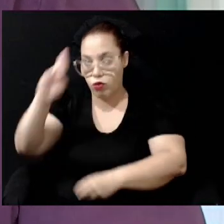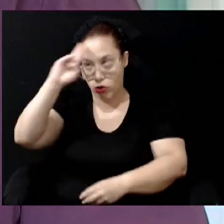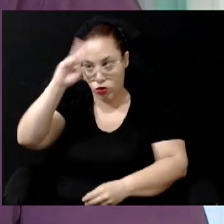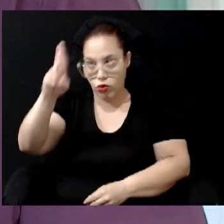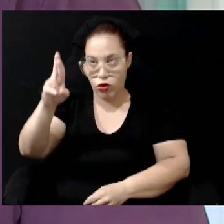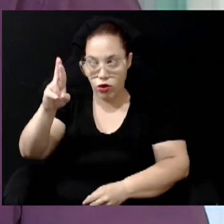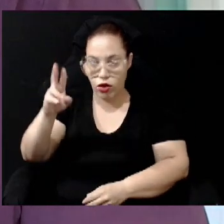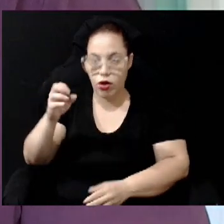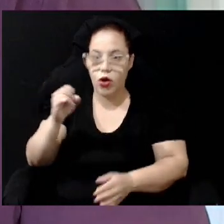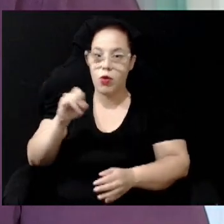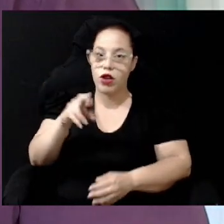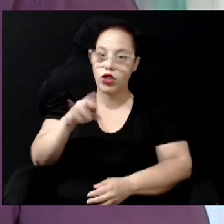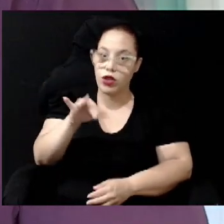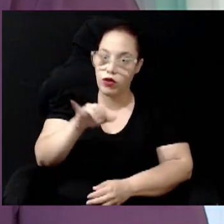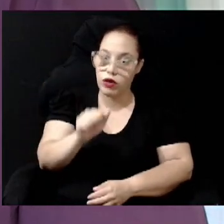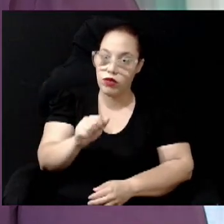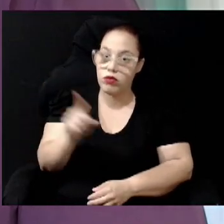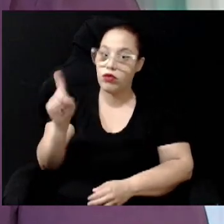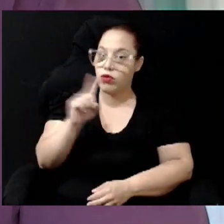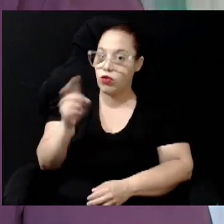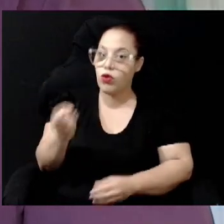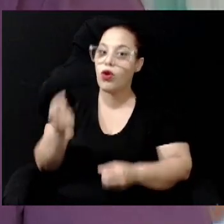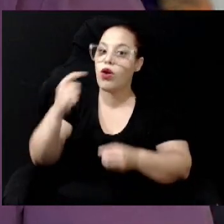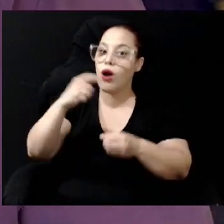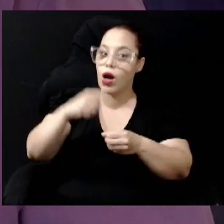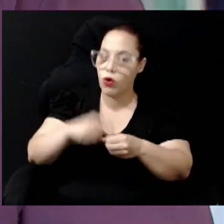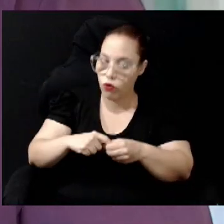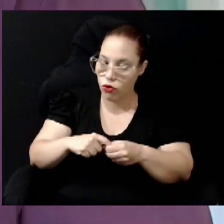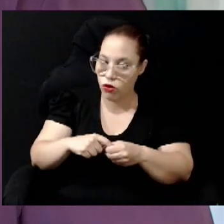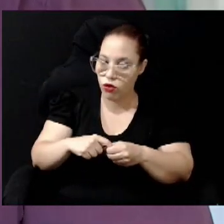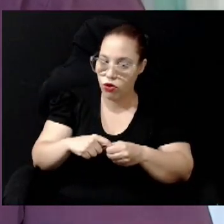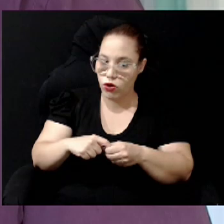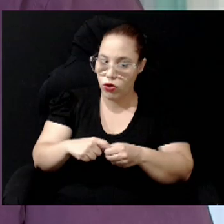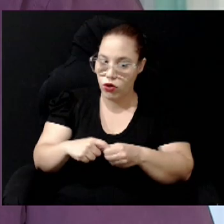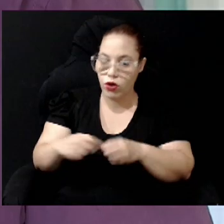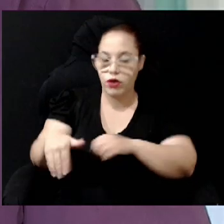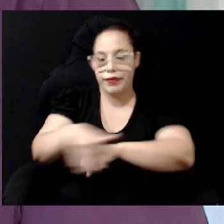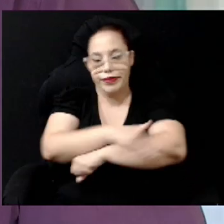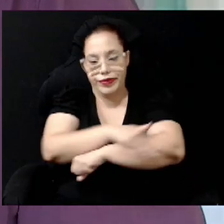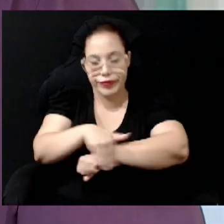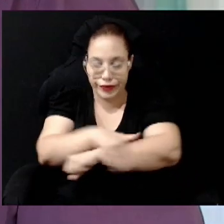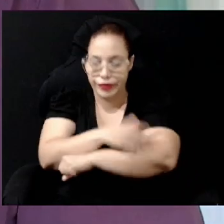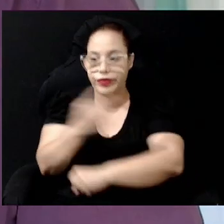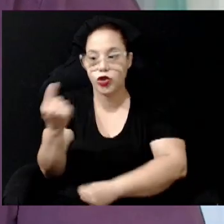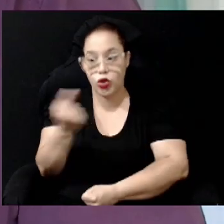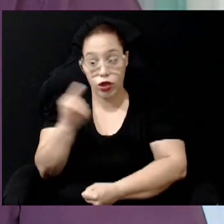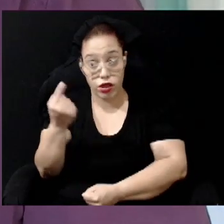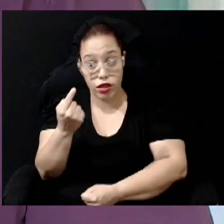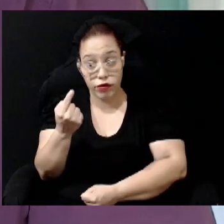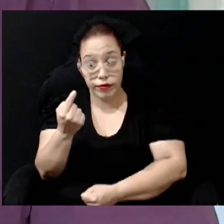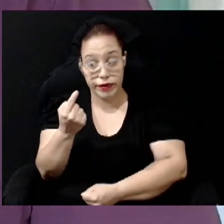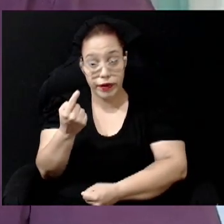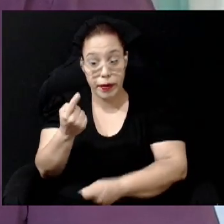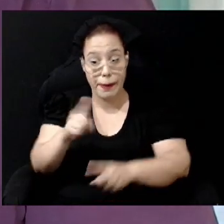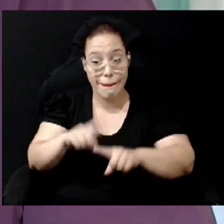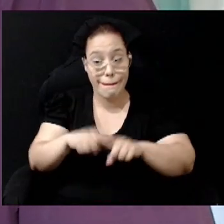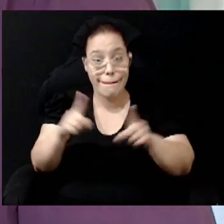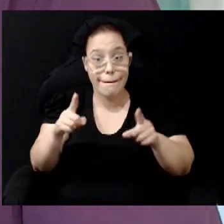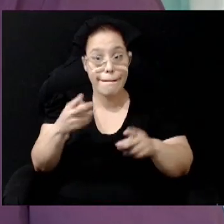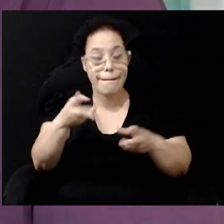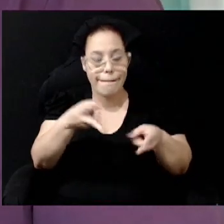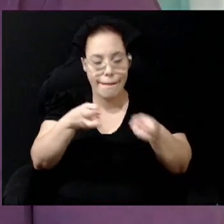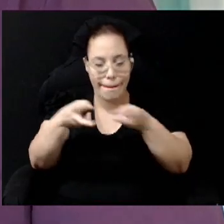advertência de que ele não volte a estar circulando na via pública sozinho. Quando é percebido que esse animal